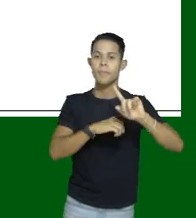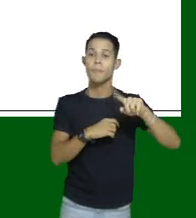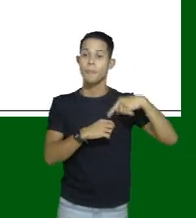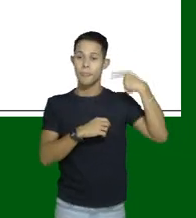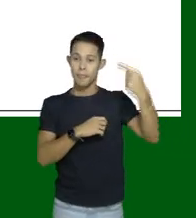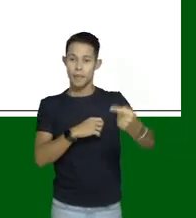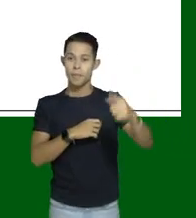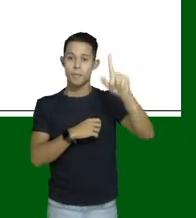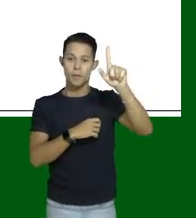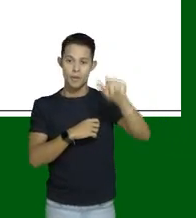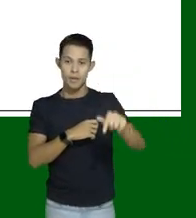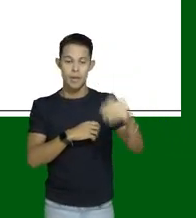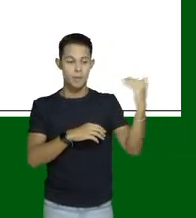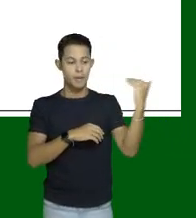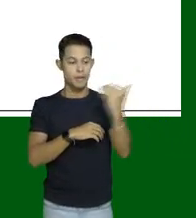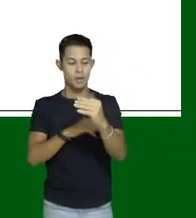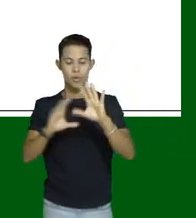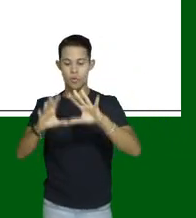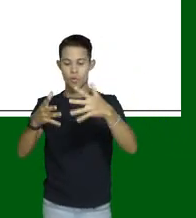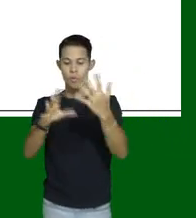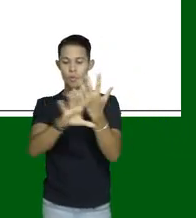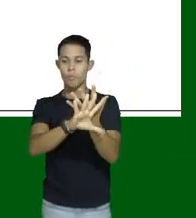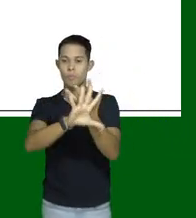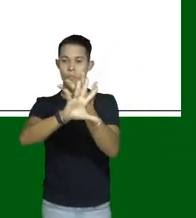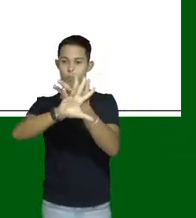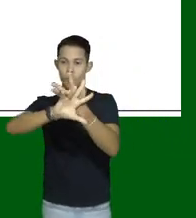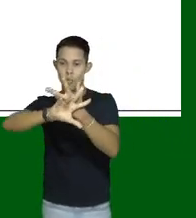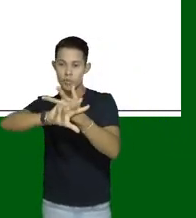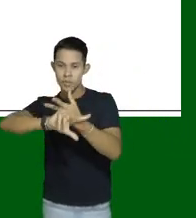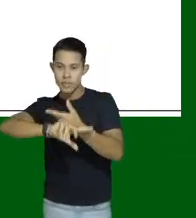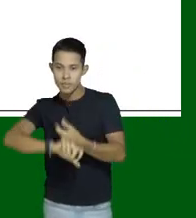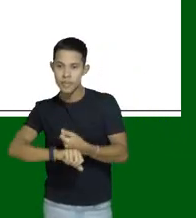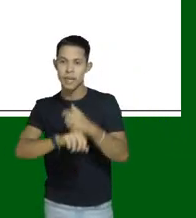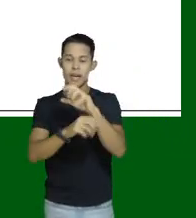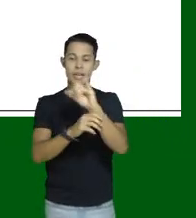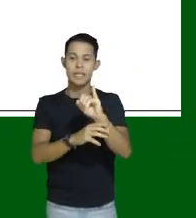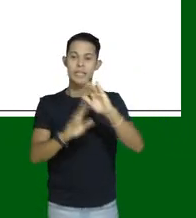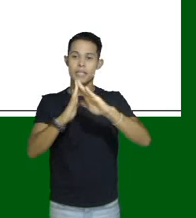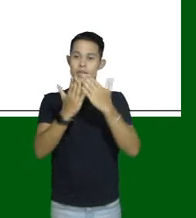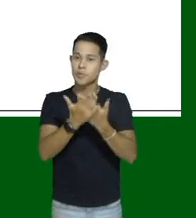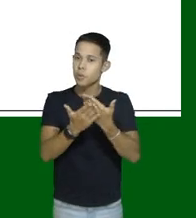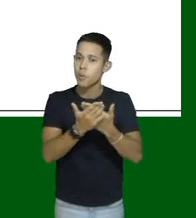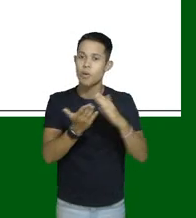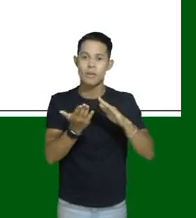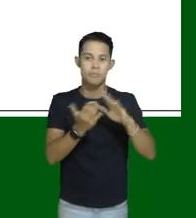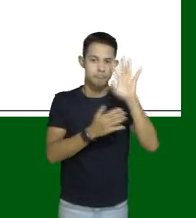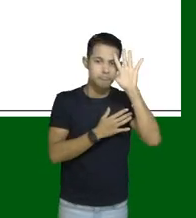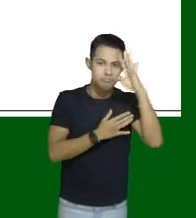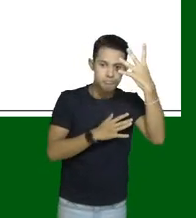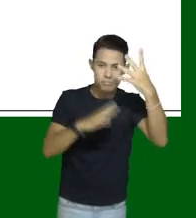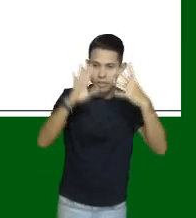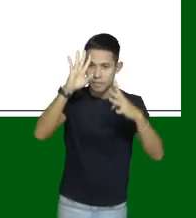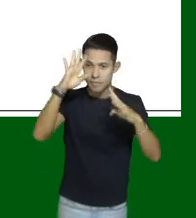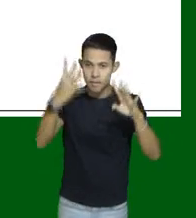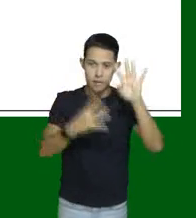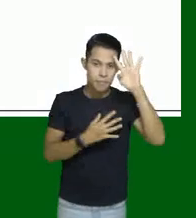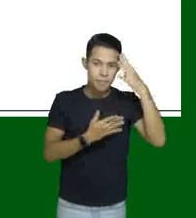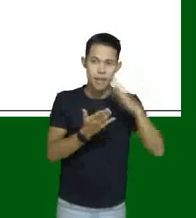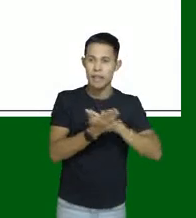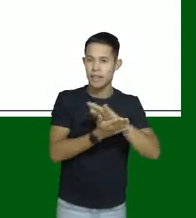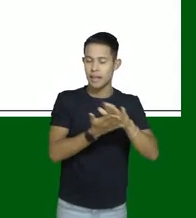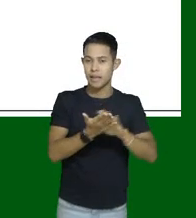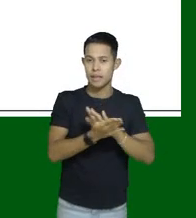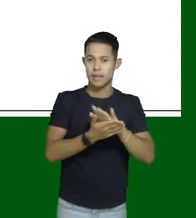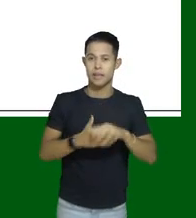equipe multidisciplinar, caso a escola não tenha achado uma solução junto com a família e dentro do contexto escolar.